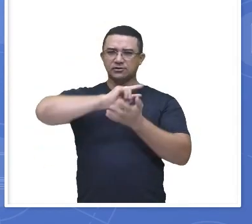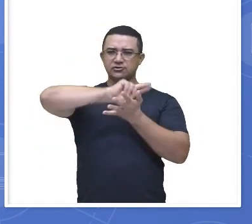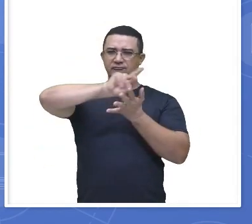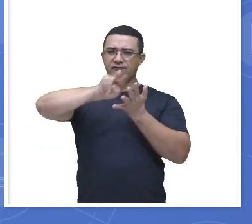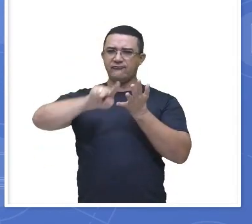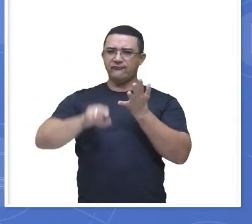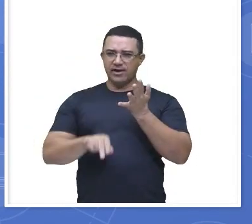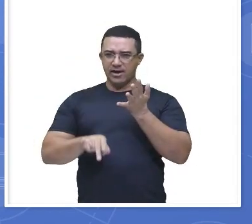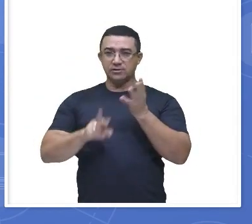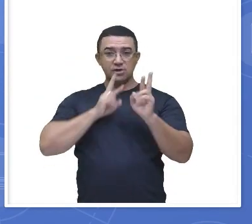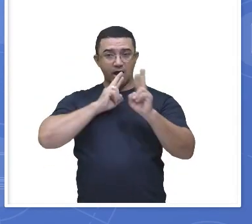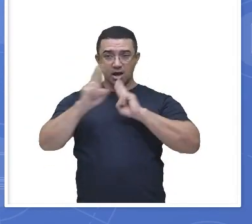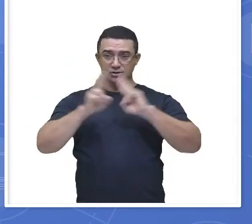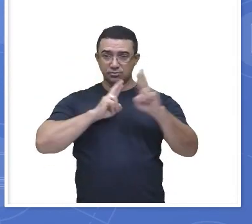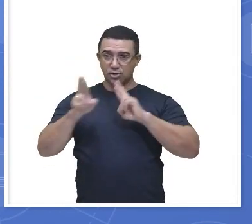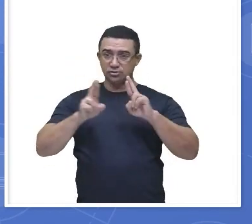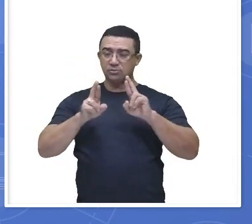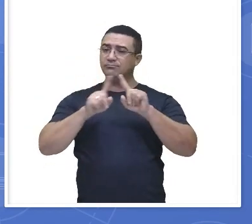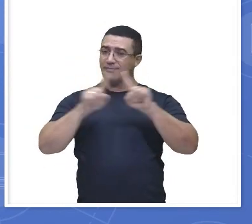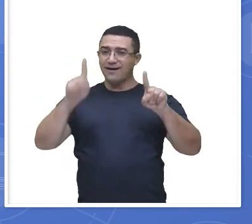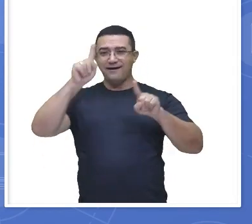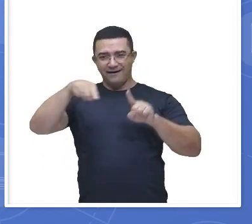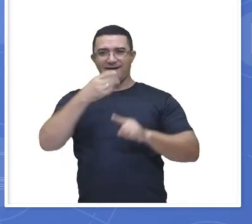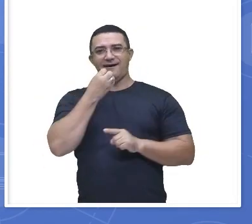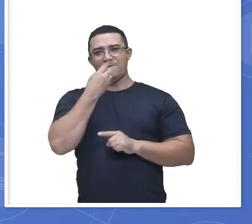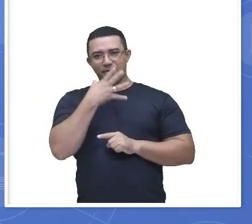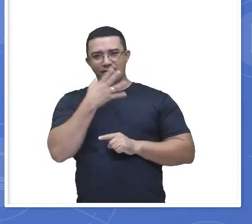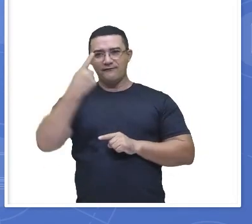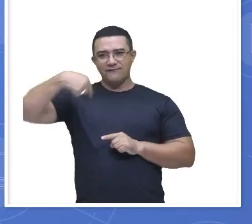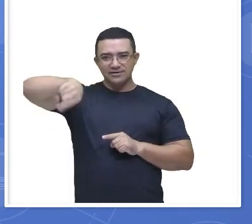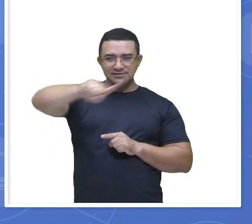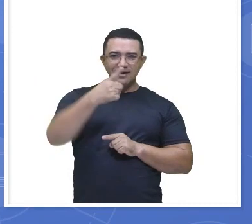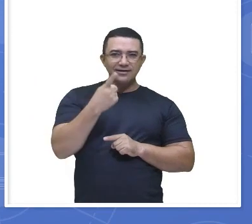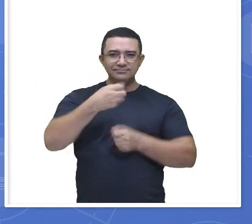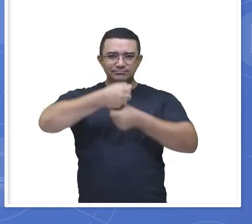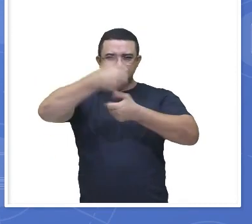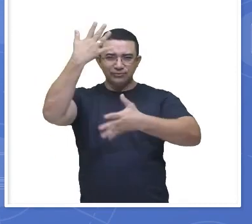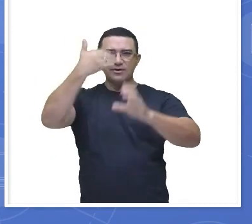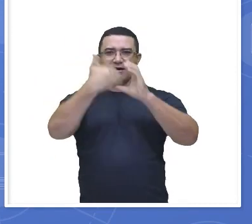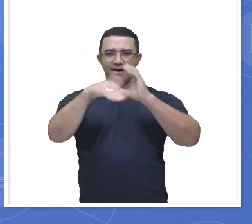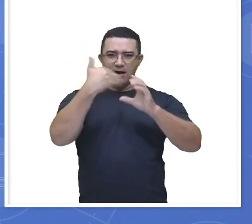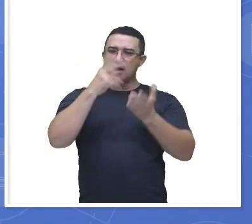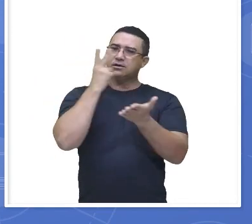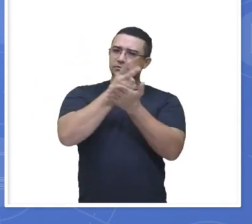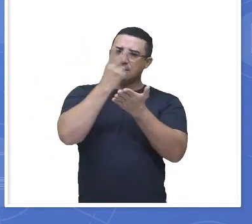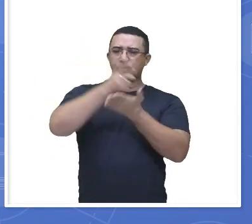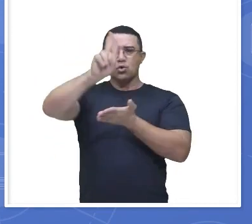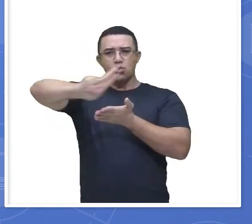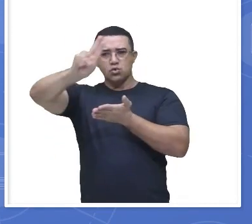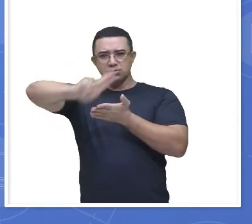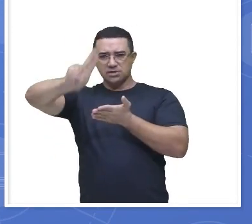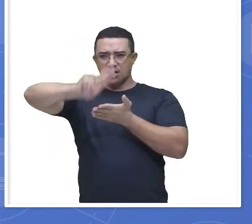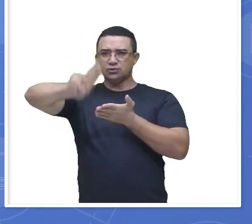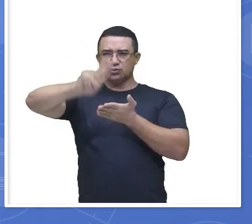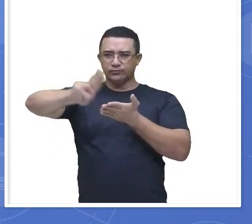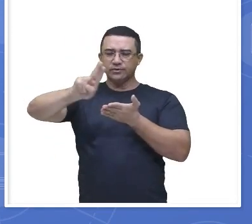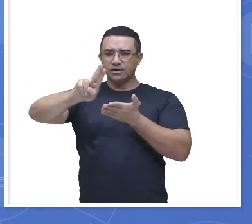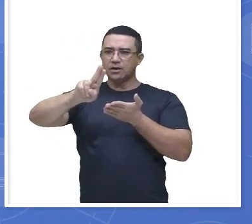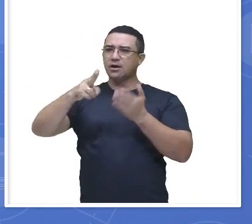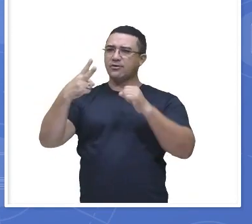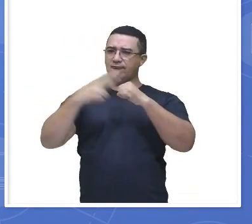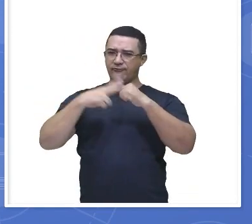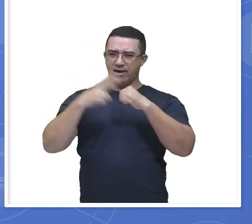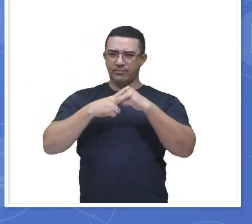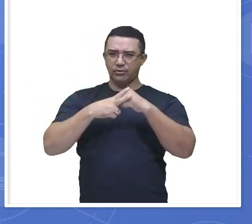diferentes respostas, mas percebam que vocês, na resposta de vocês, estão sempre usando um verbo no infinitivo, né?